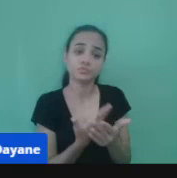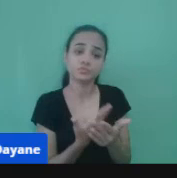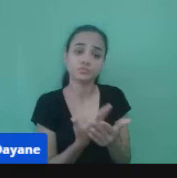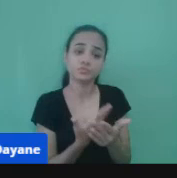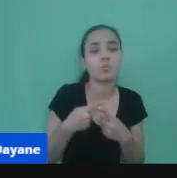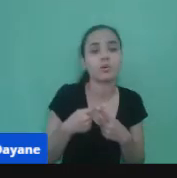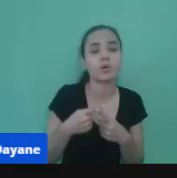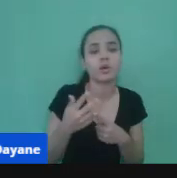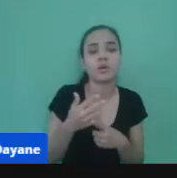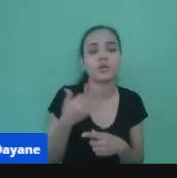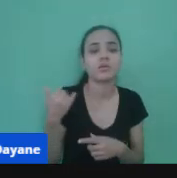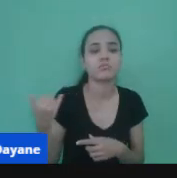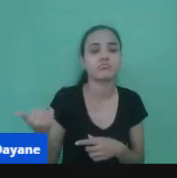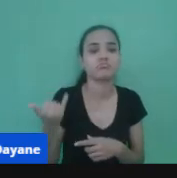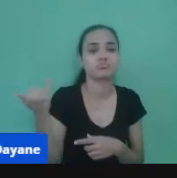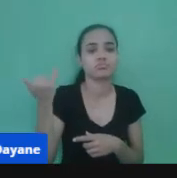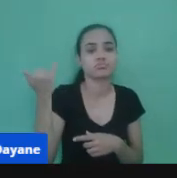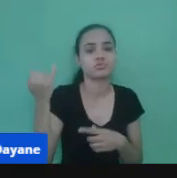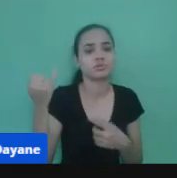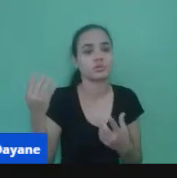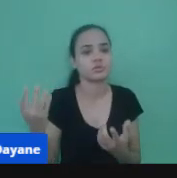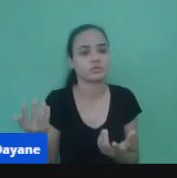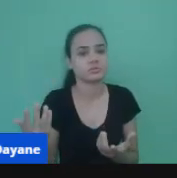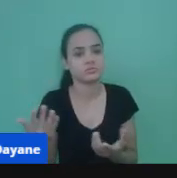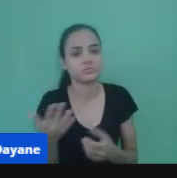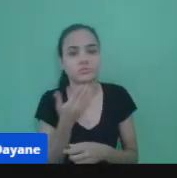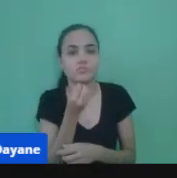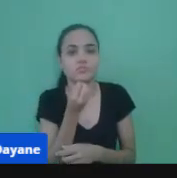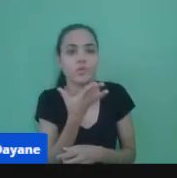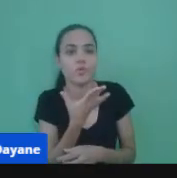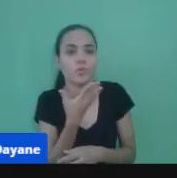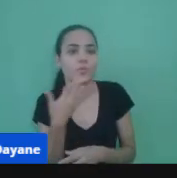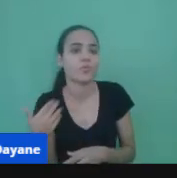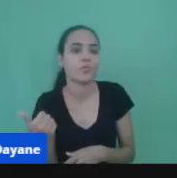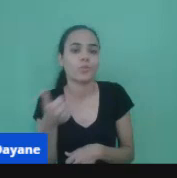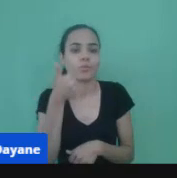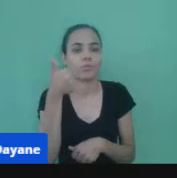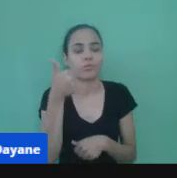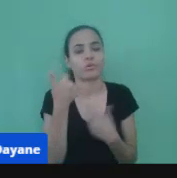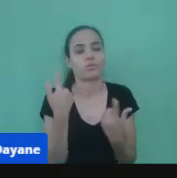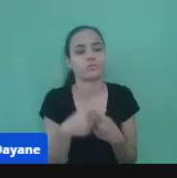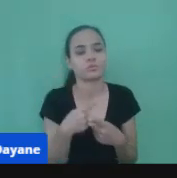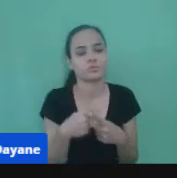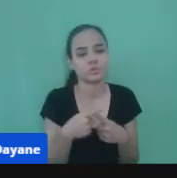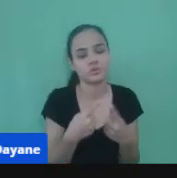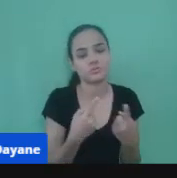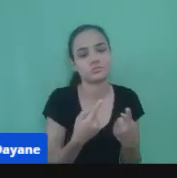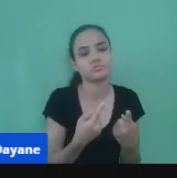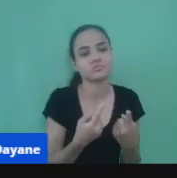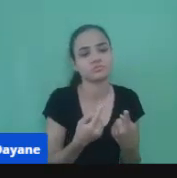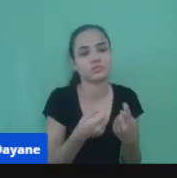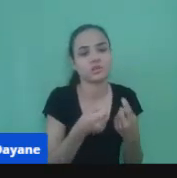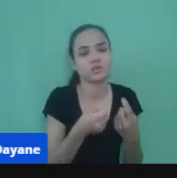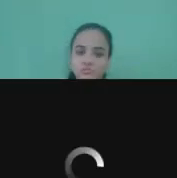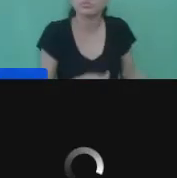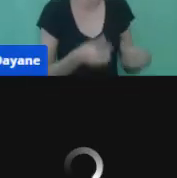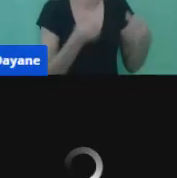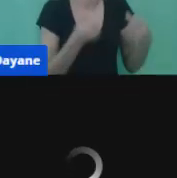obviamente que eu sei que isso aí vocês vão conseguir fazer com bastante qualidade. O mais importante é que você tem que conhecer